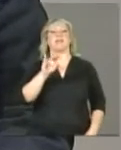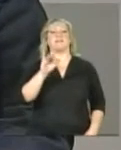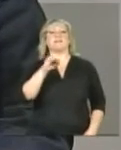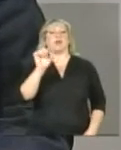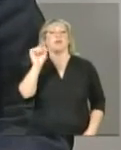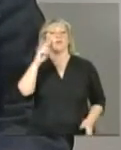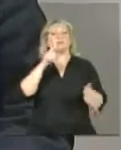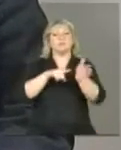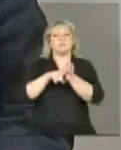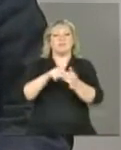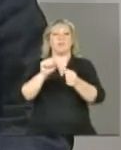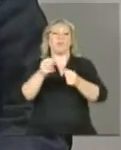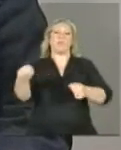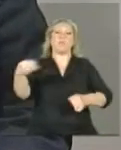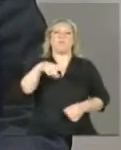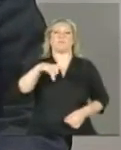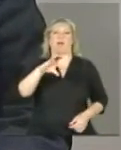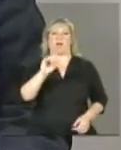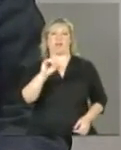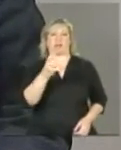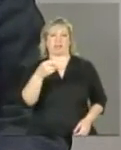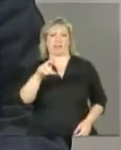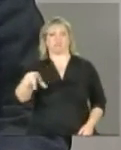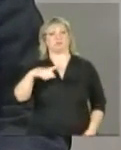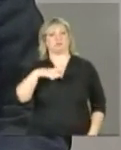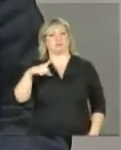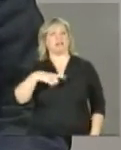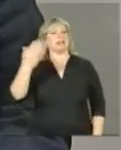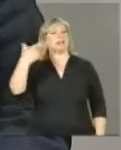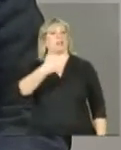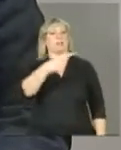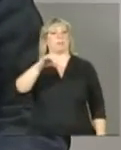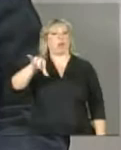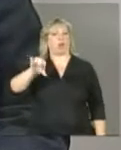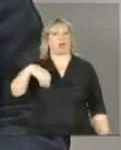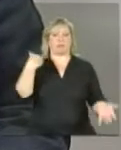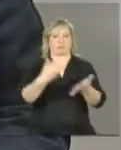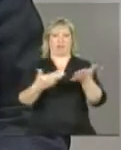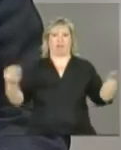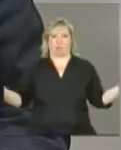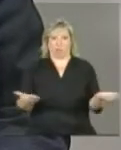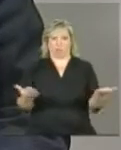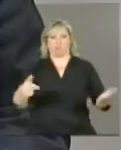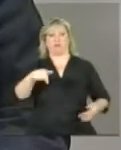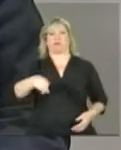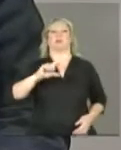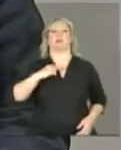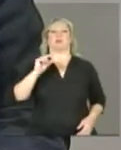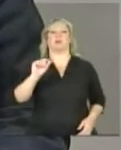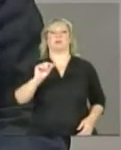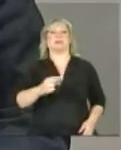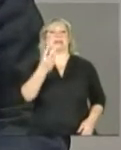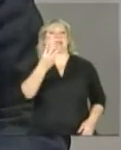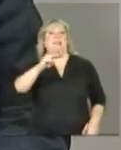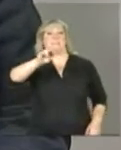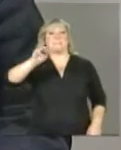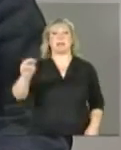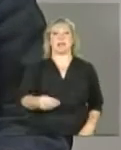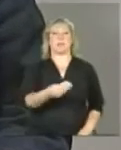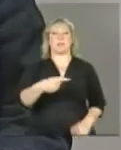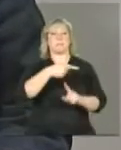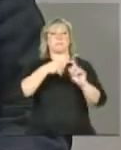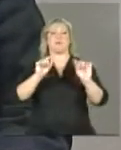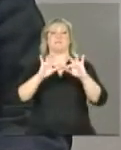2009 nesse primeiro ano nós fizemos o recadastramento de 3 milhões e meio de famílias